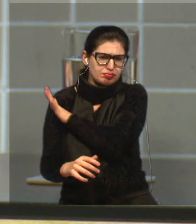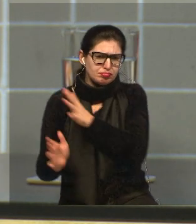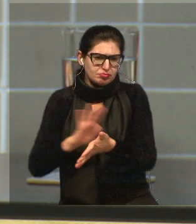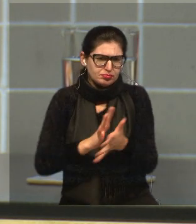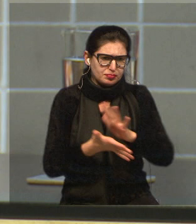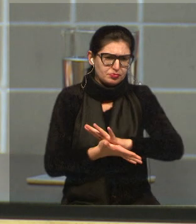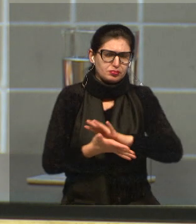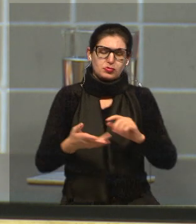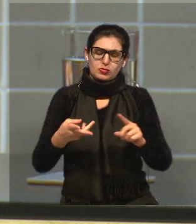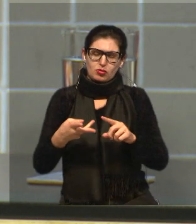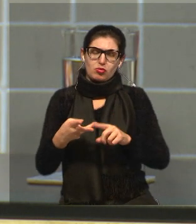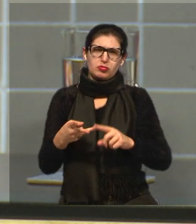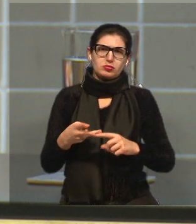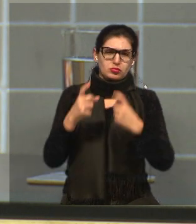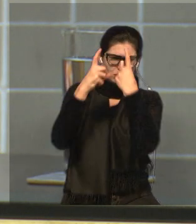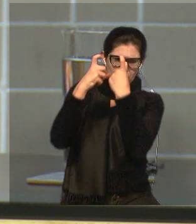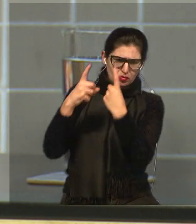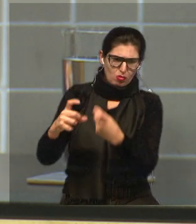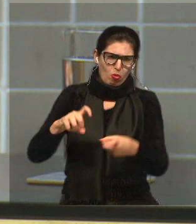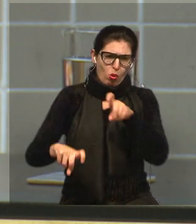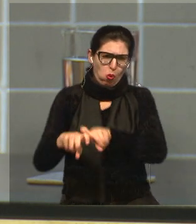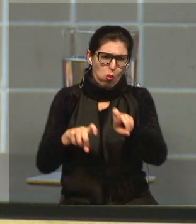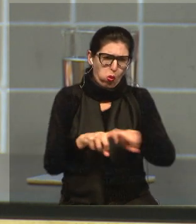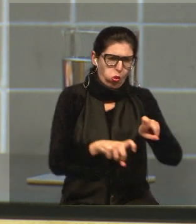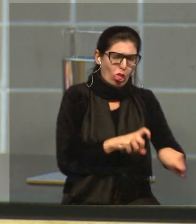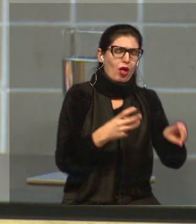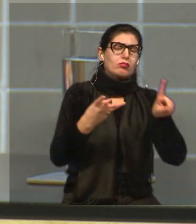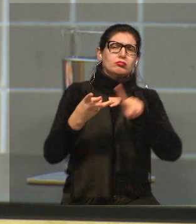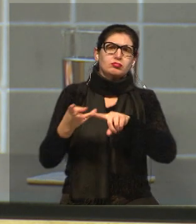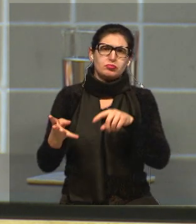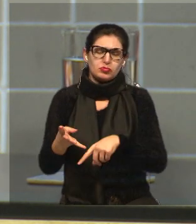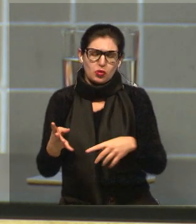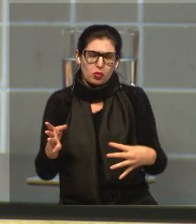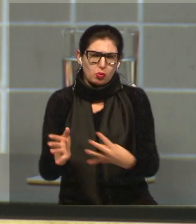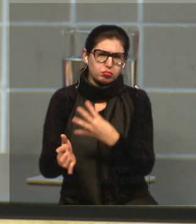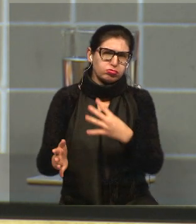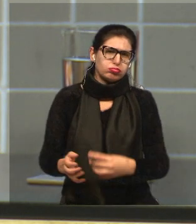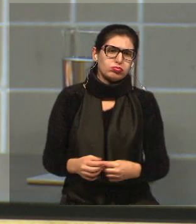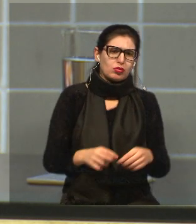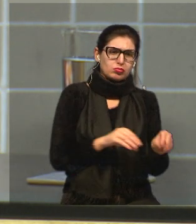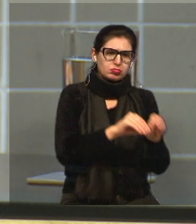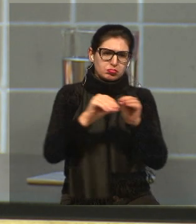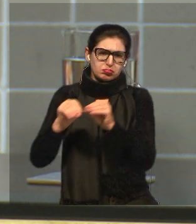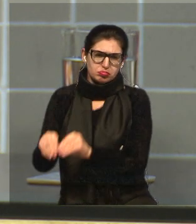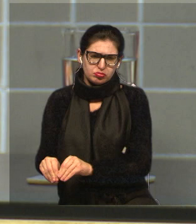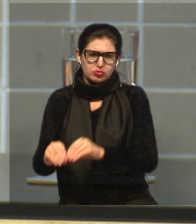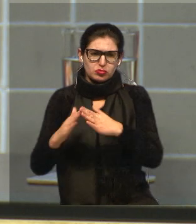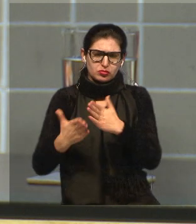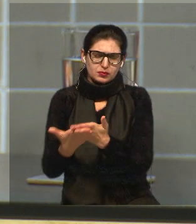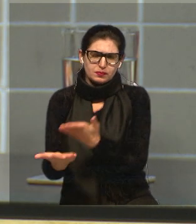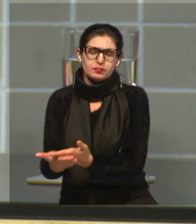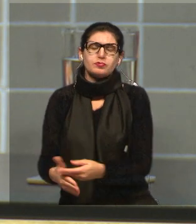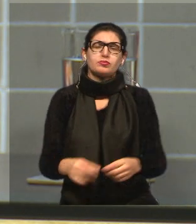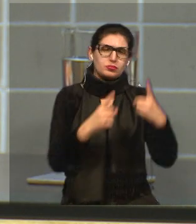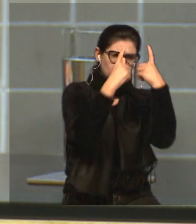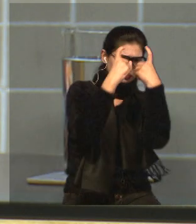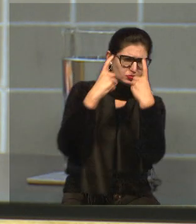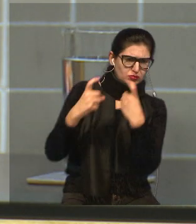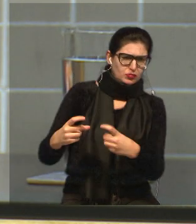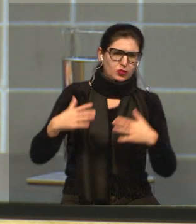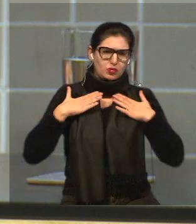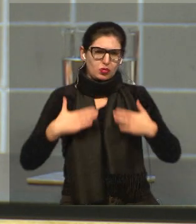violência sexual. Quarto, vaga em creche ou transferência. 5º, violência física.